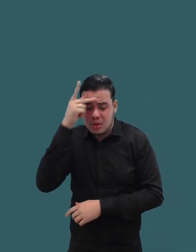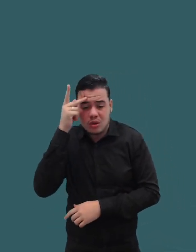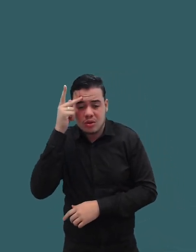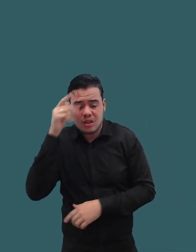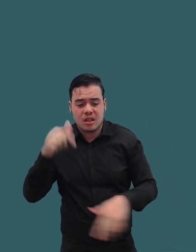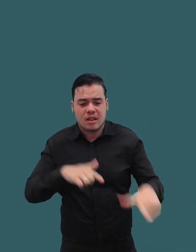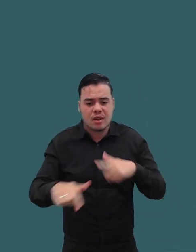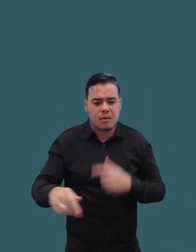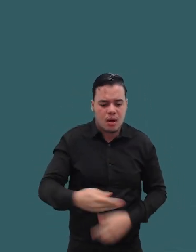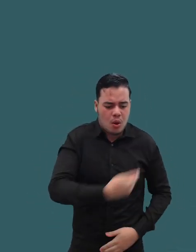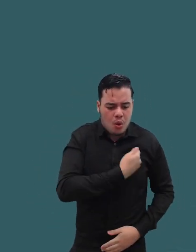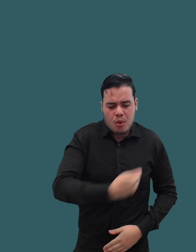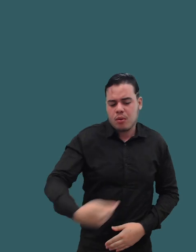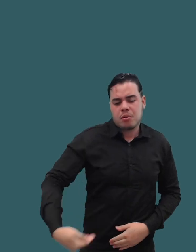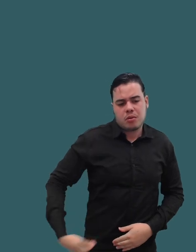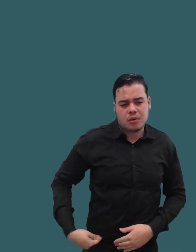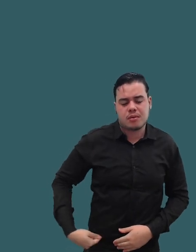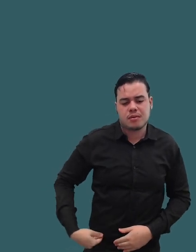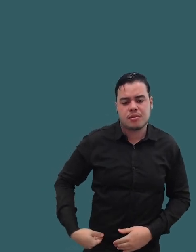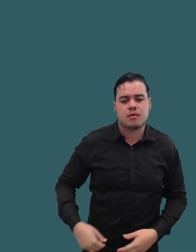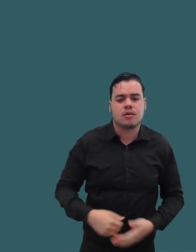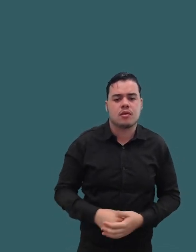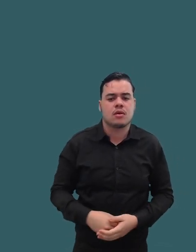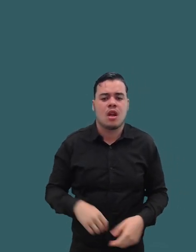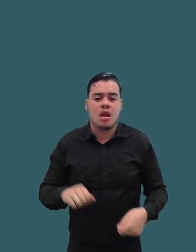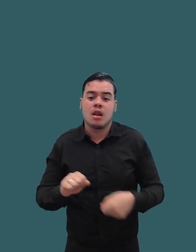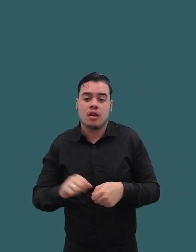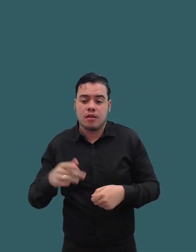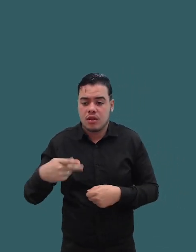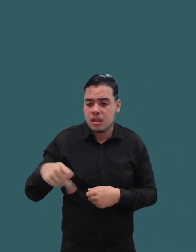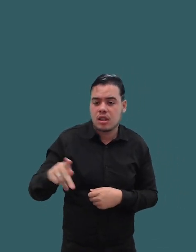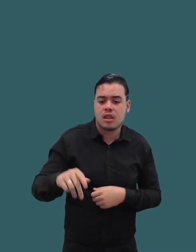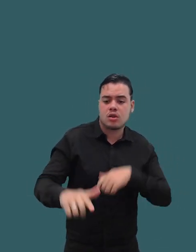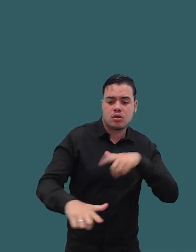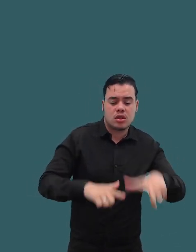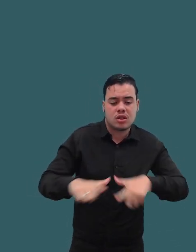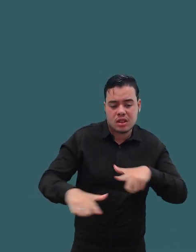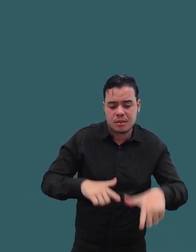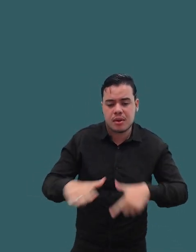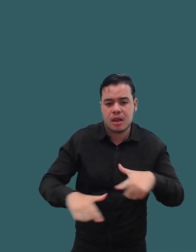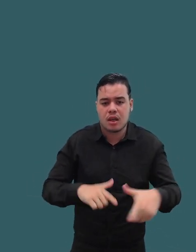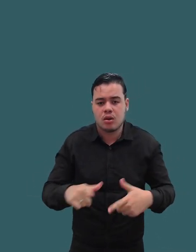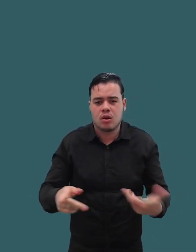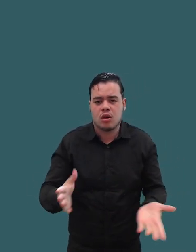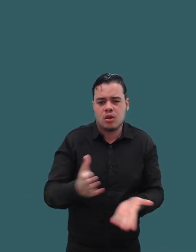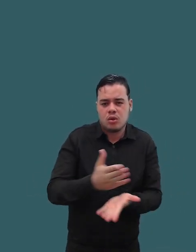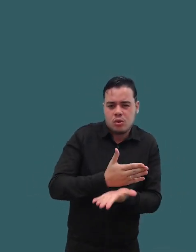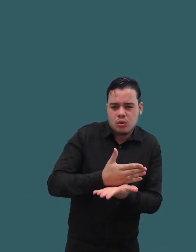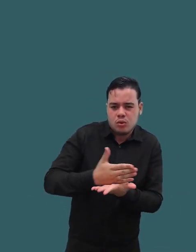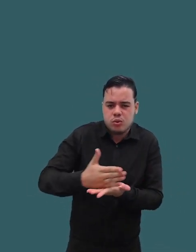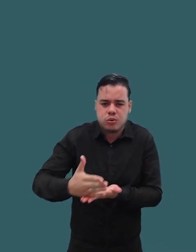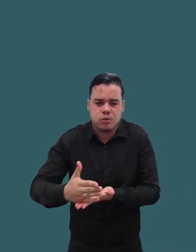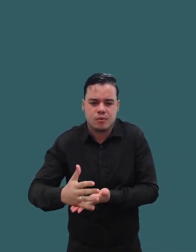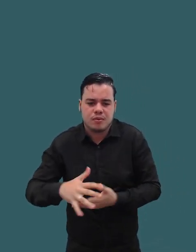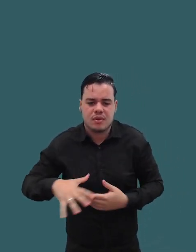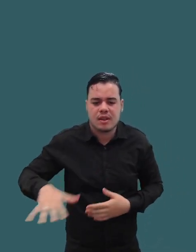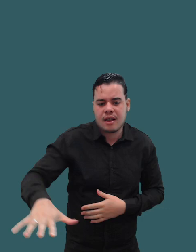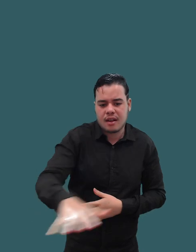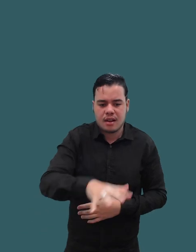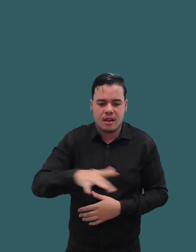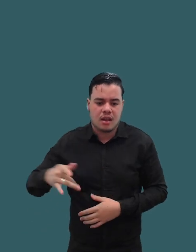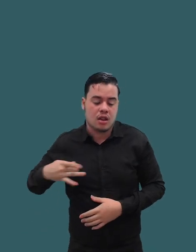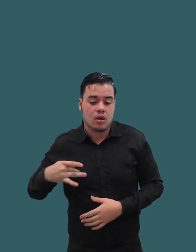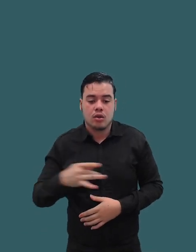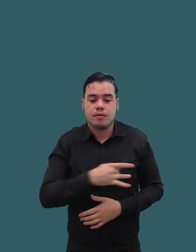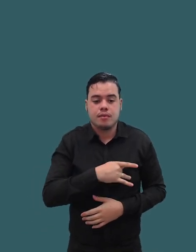públicas federais, que fizeram sua parte, principalmente dentro do Sistema Único de Saúde, nos momentos em